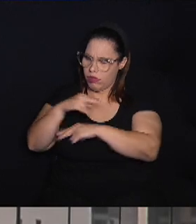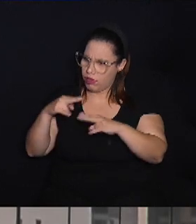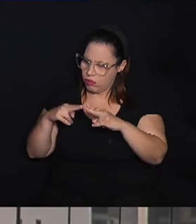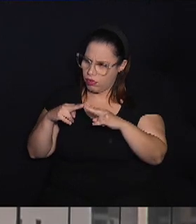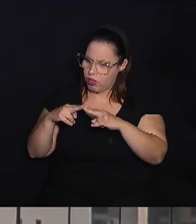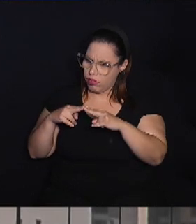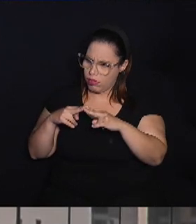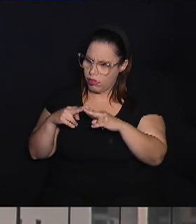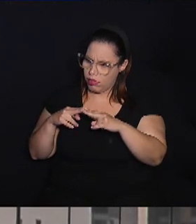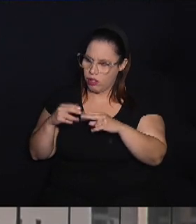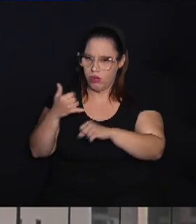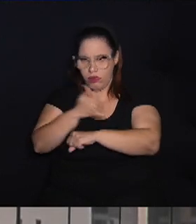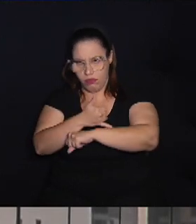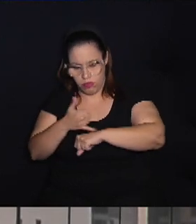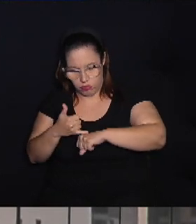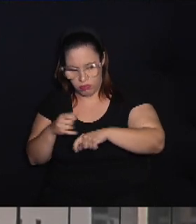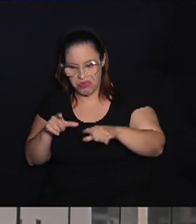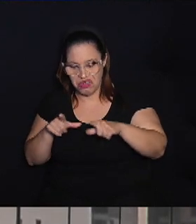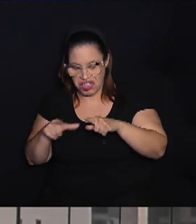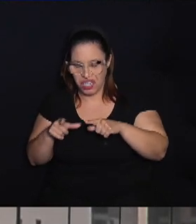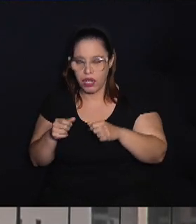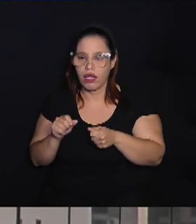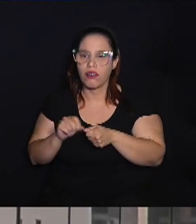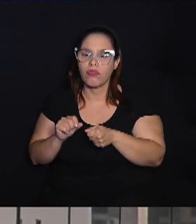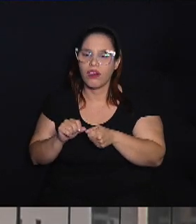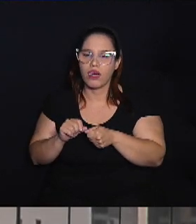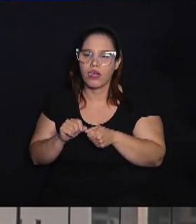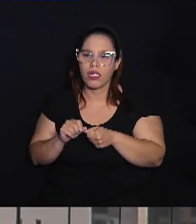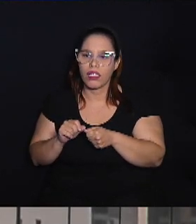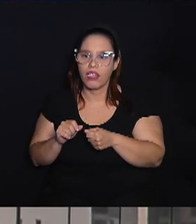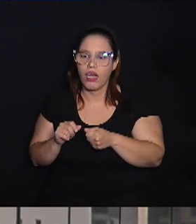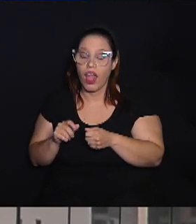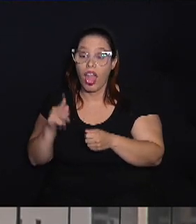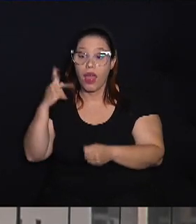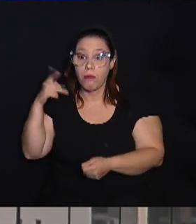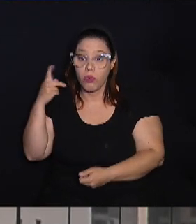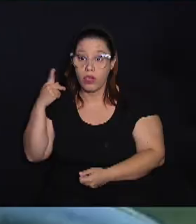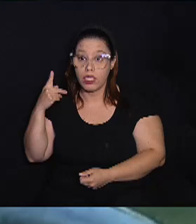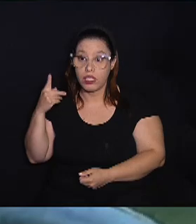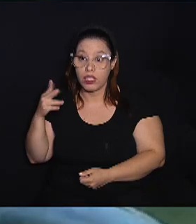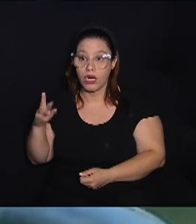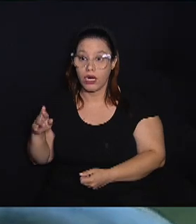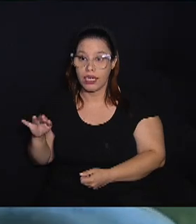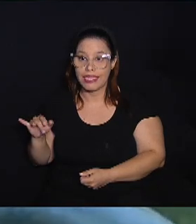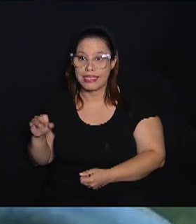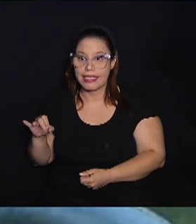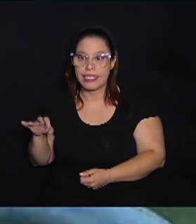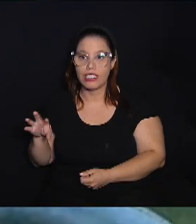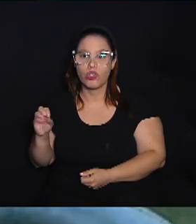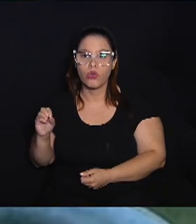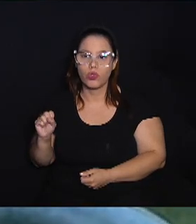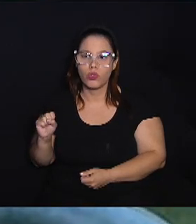que se beneficiam dele para fazer valer a política de resíduos sólidos? Isso mesmo.